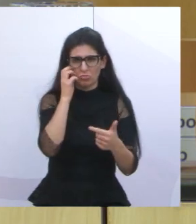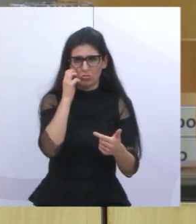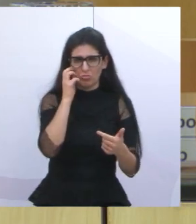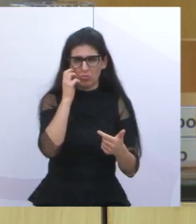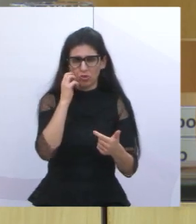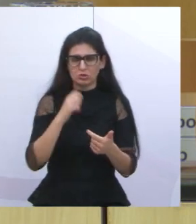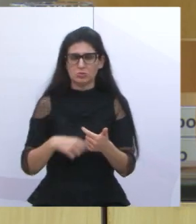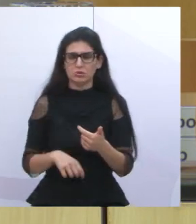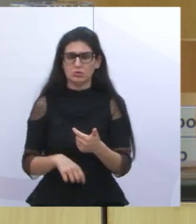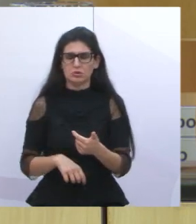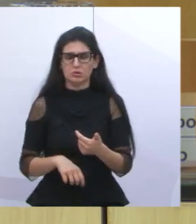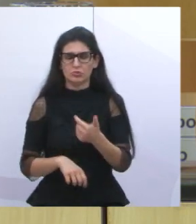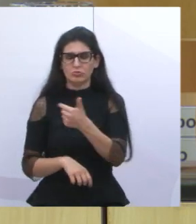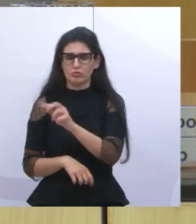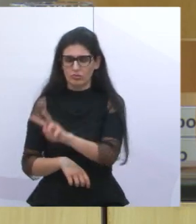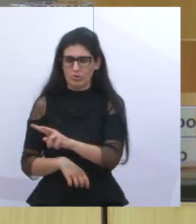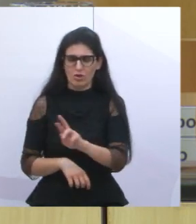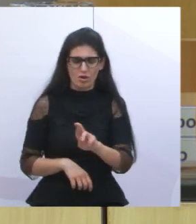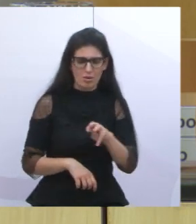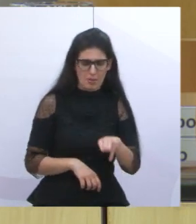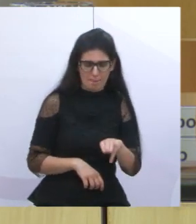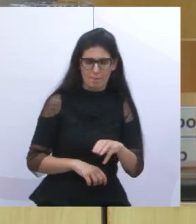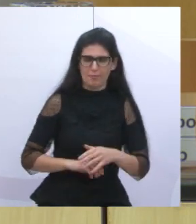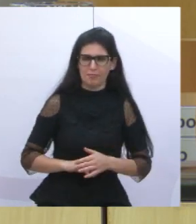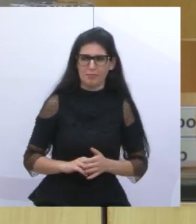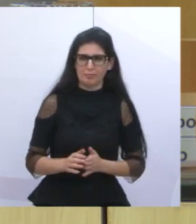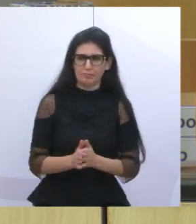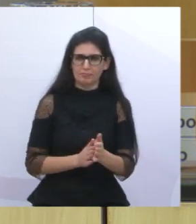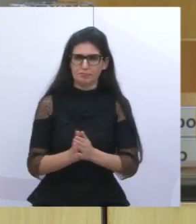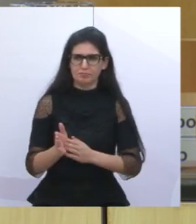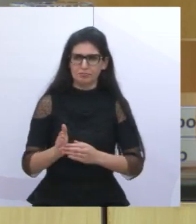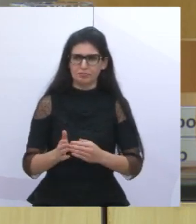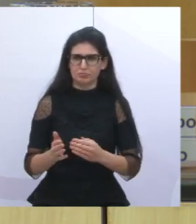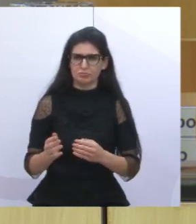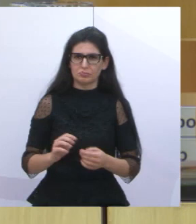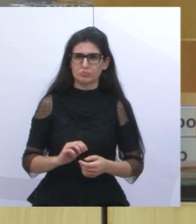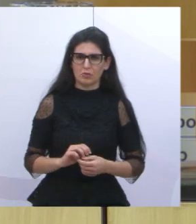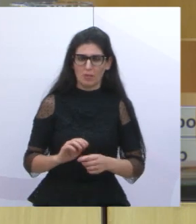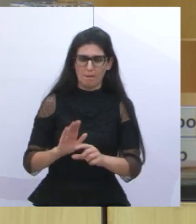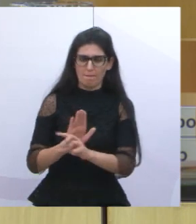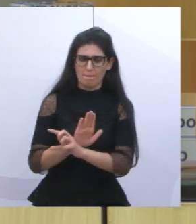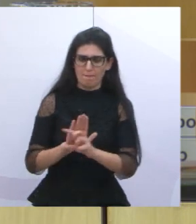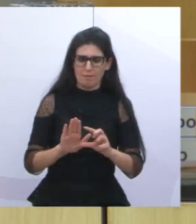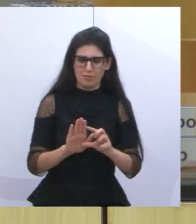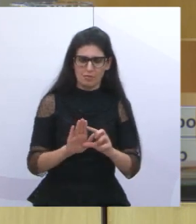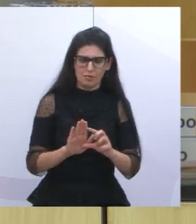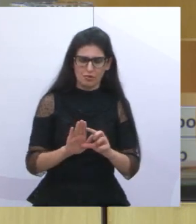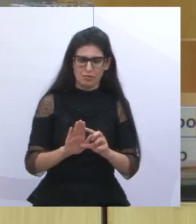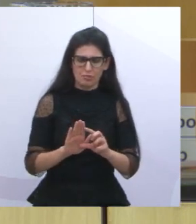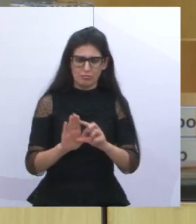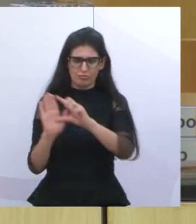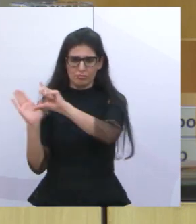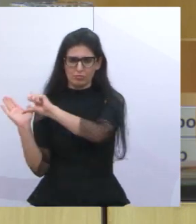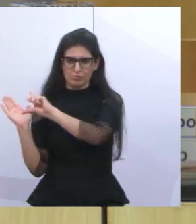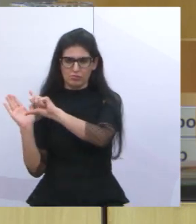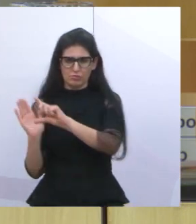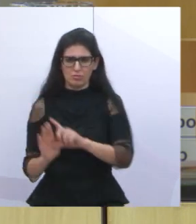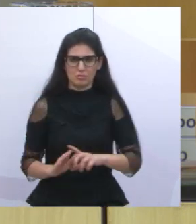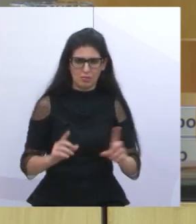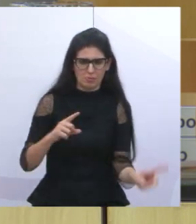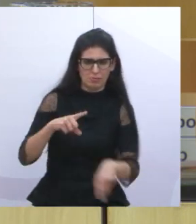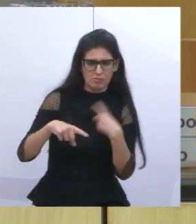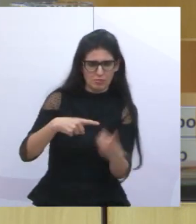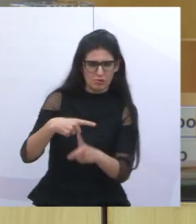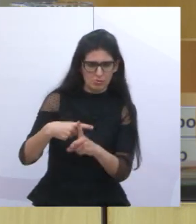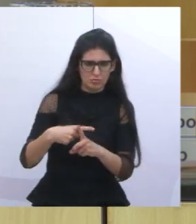VRM. Valor estipulado no parágrafo anterior fica acrescido de 5 valores de